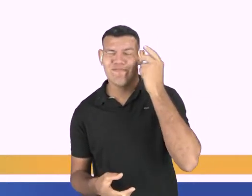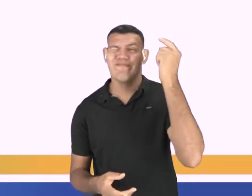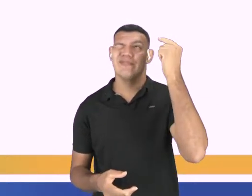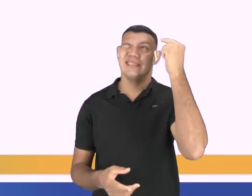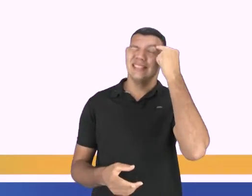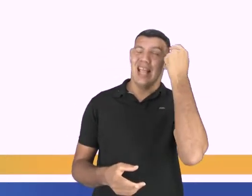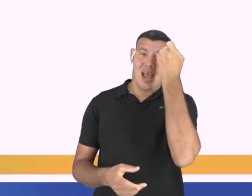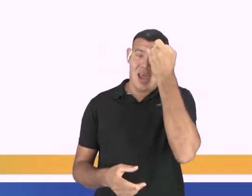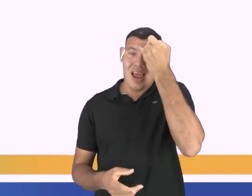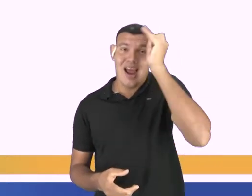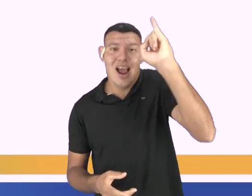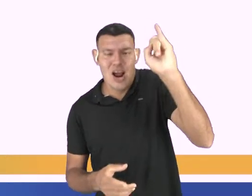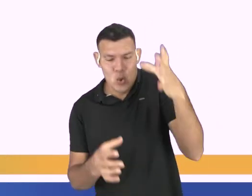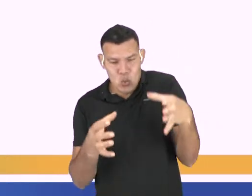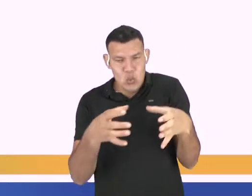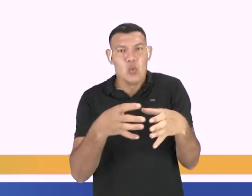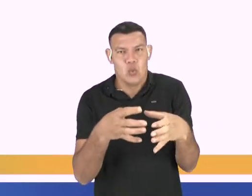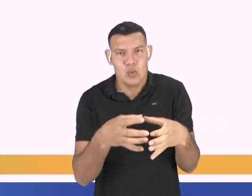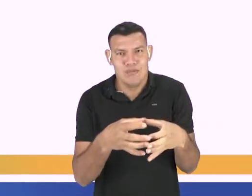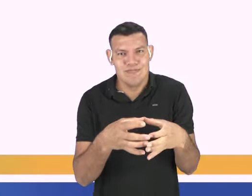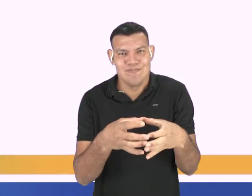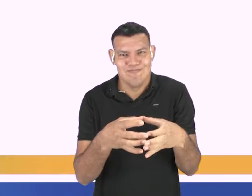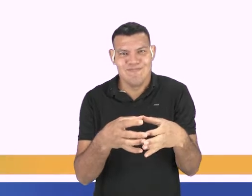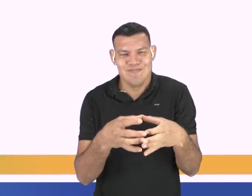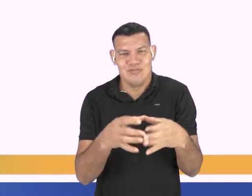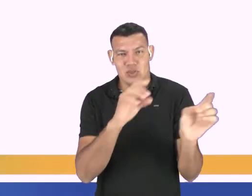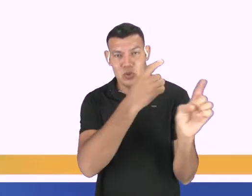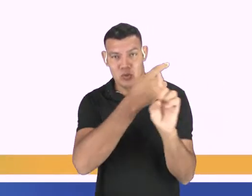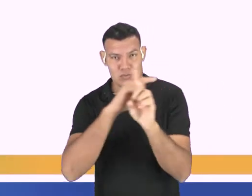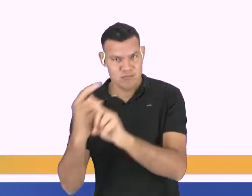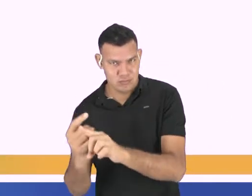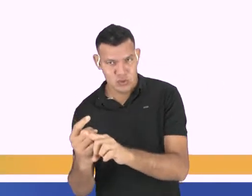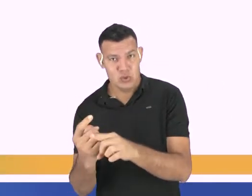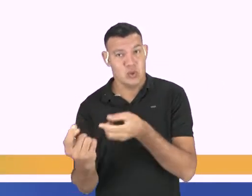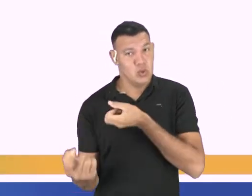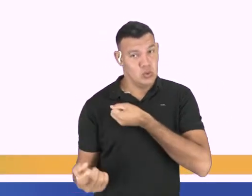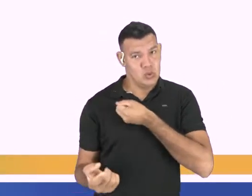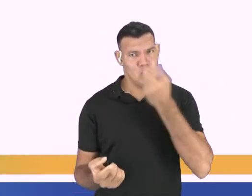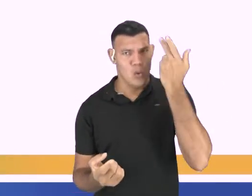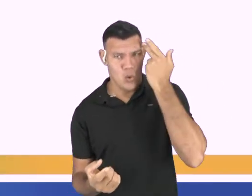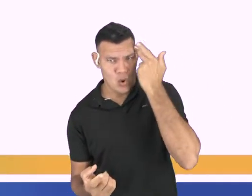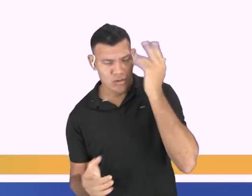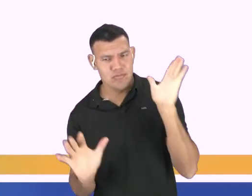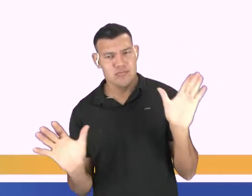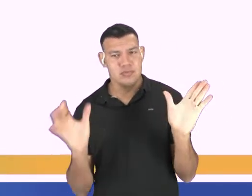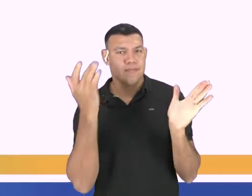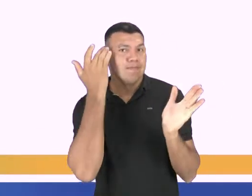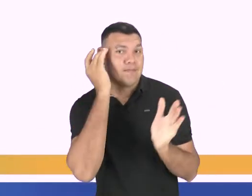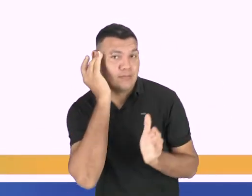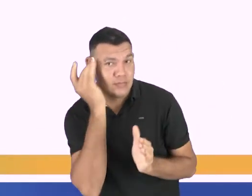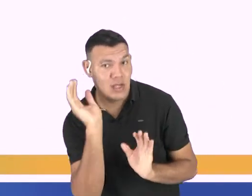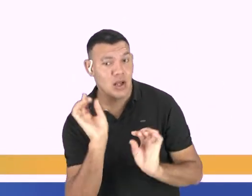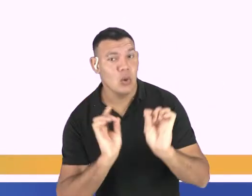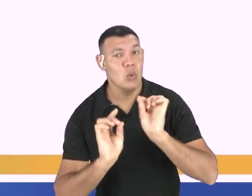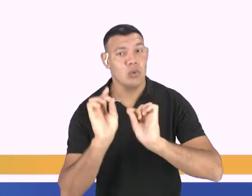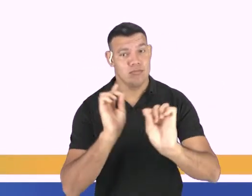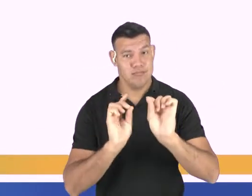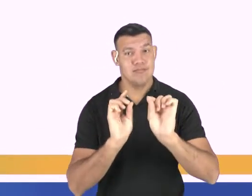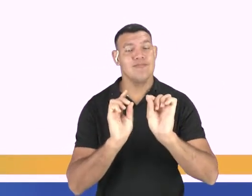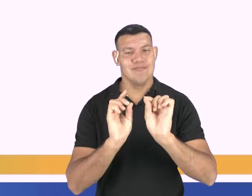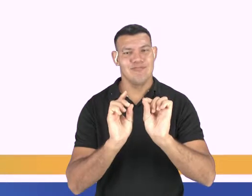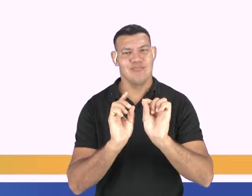à ideia de que o conjunto dos múltiplos de um número natural, né, compreende aí um